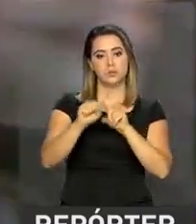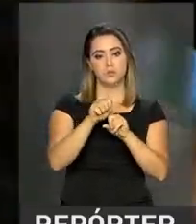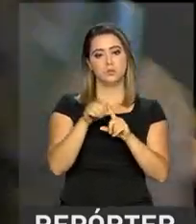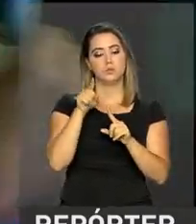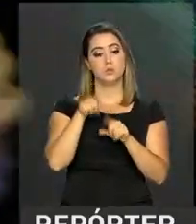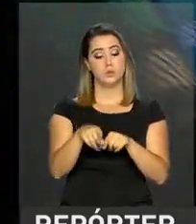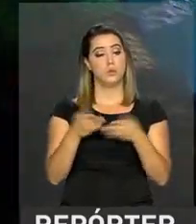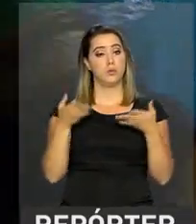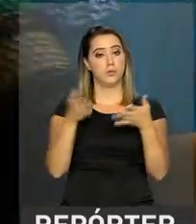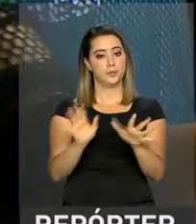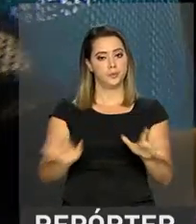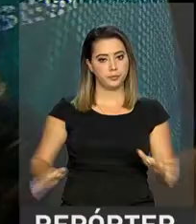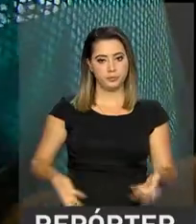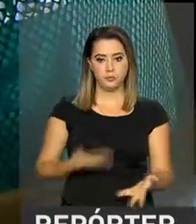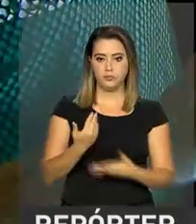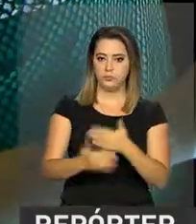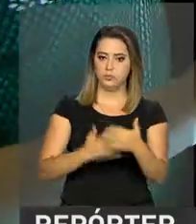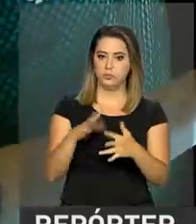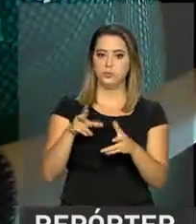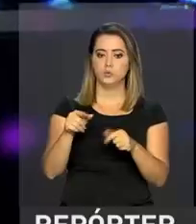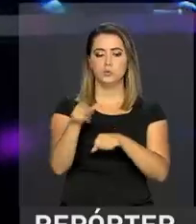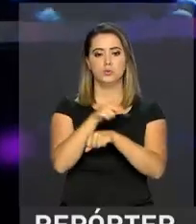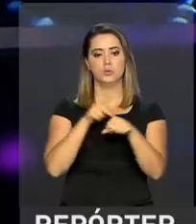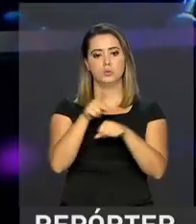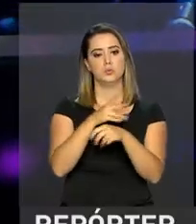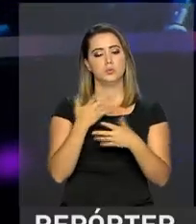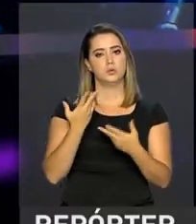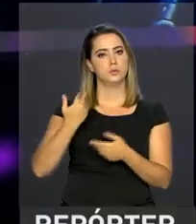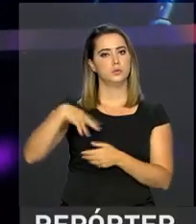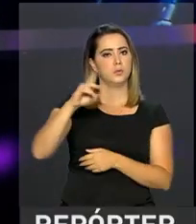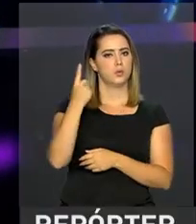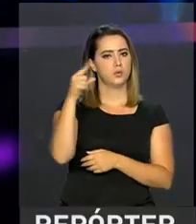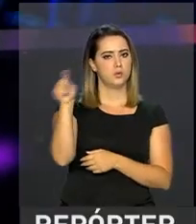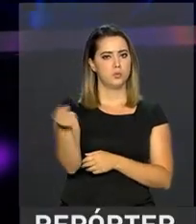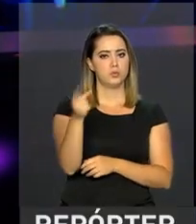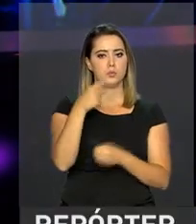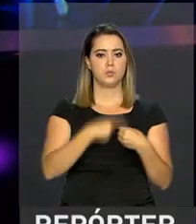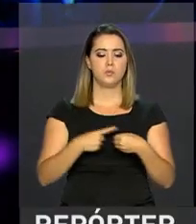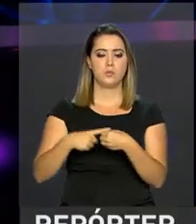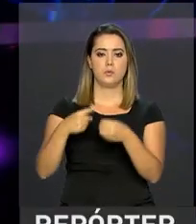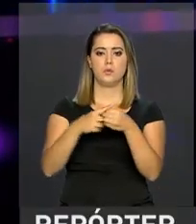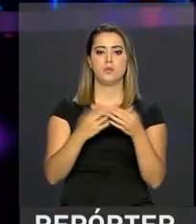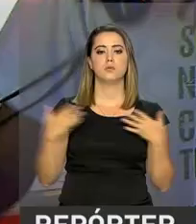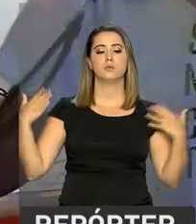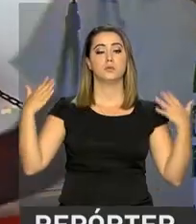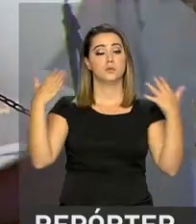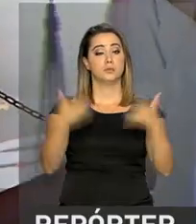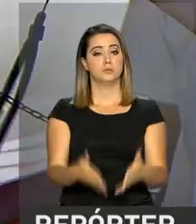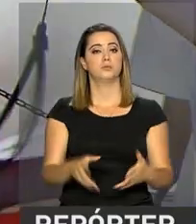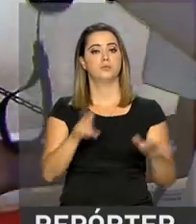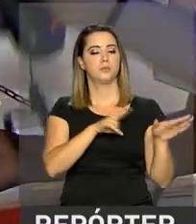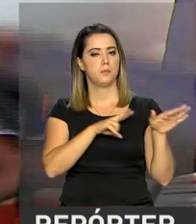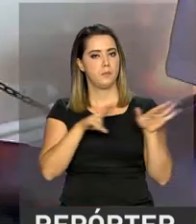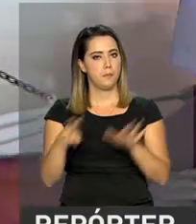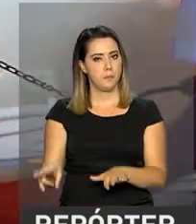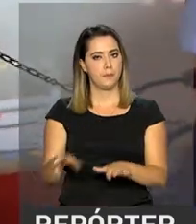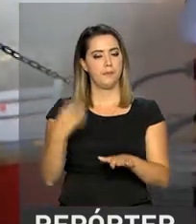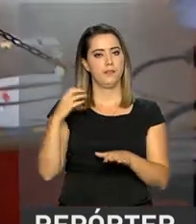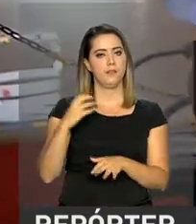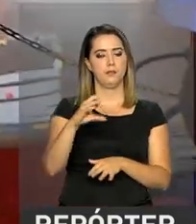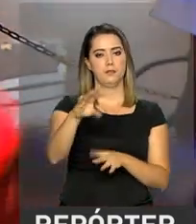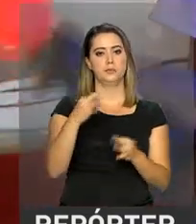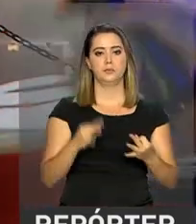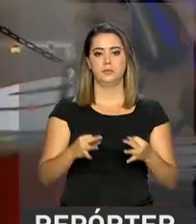civil vão promover eventos em todo o país. Mais de 1000 cidades brasileiras estão participando da Semana Nacional de Ciência